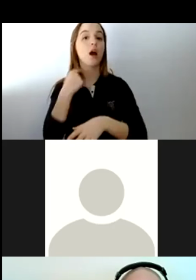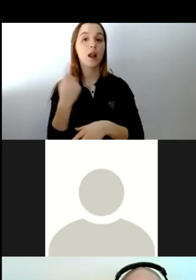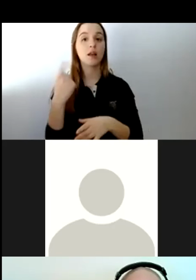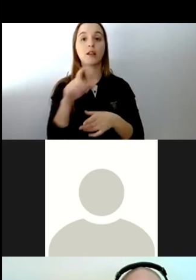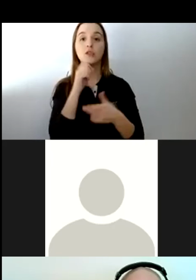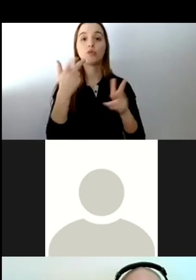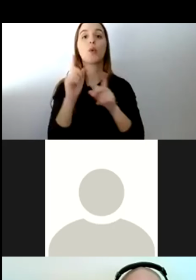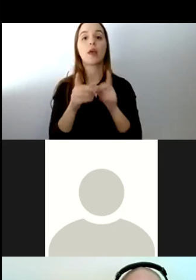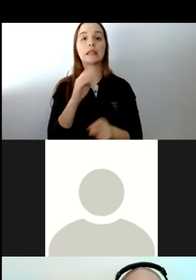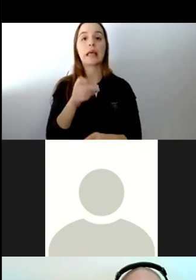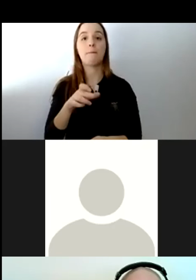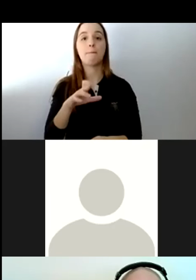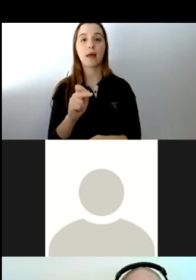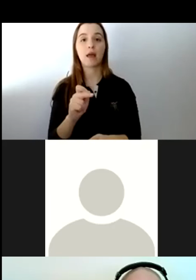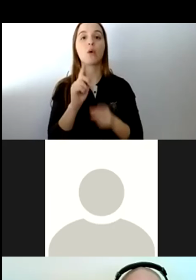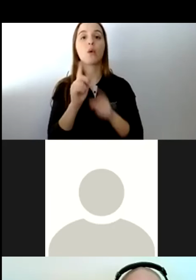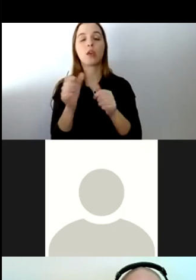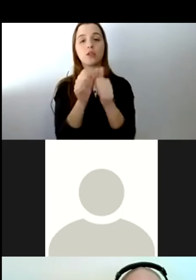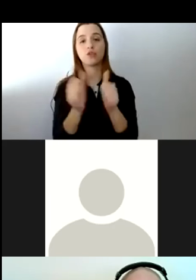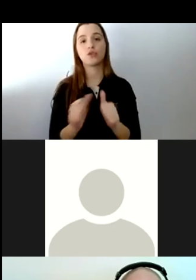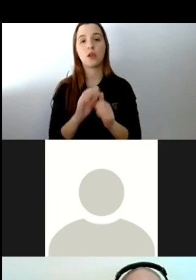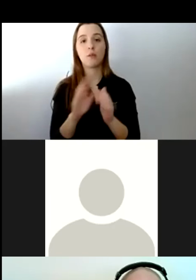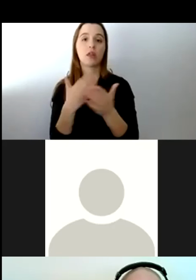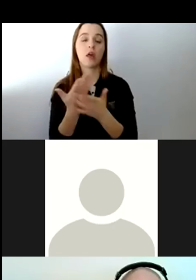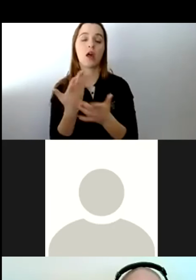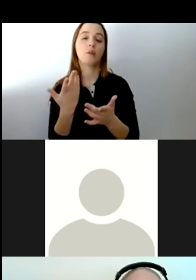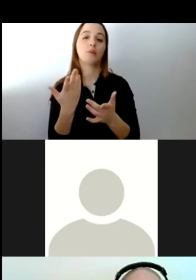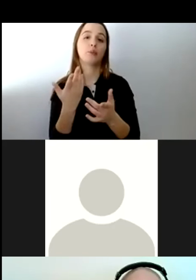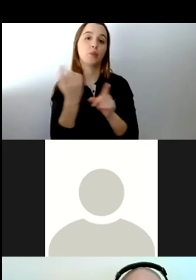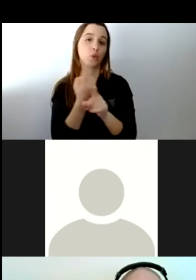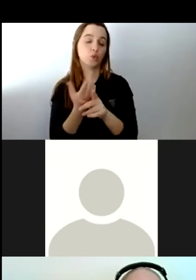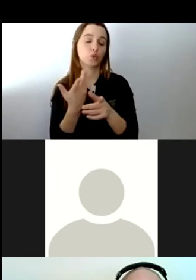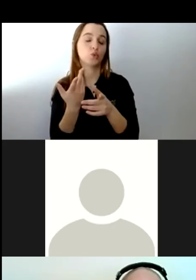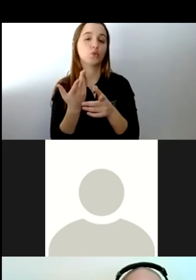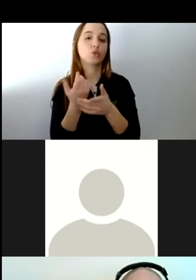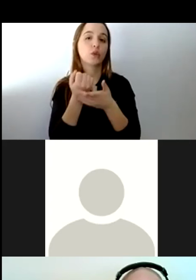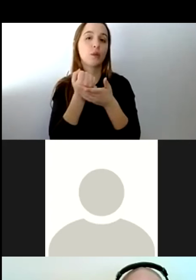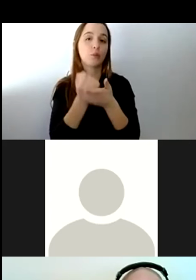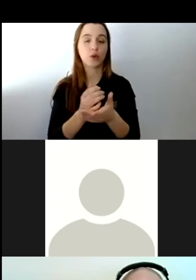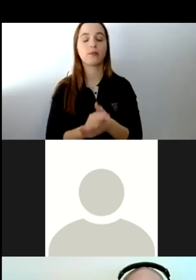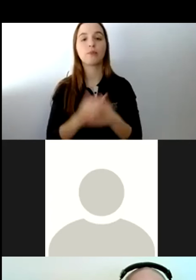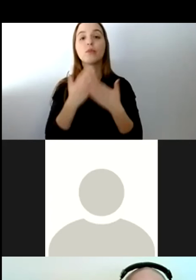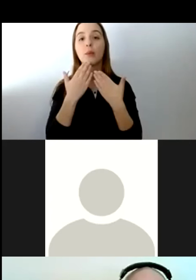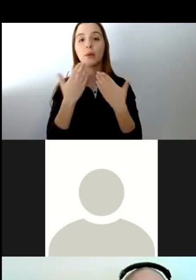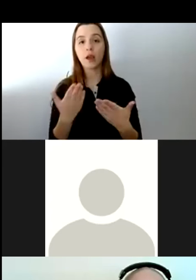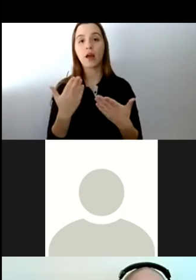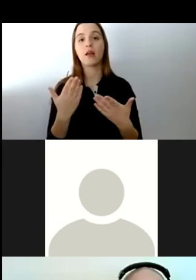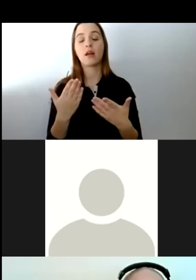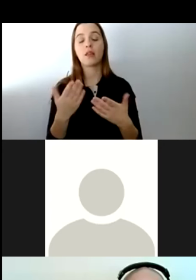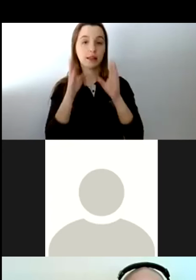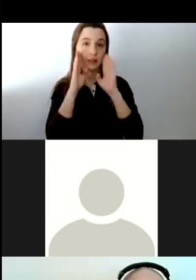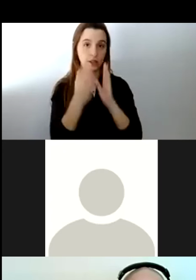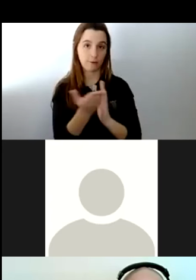SAPA, que é o Sistema de Atribuição de Produtos de Apoio. Muito obrigada pela vossa